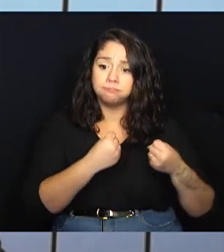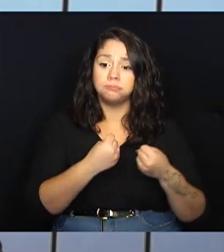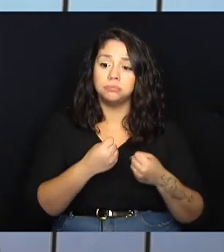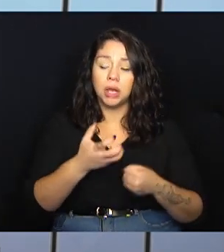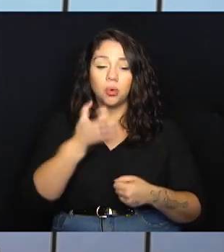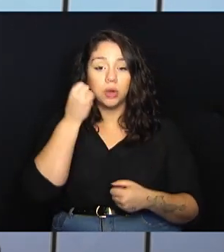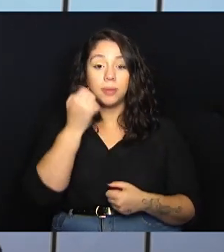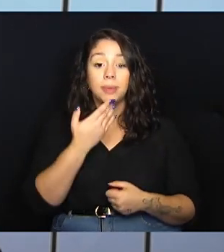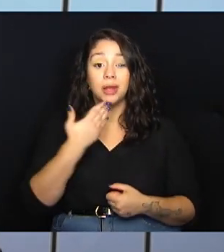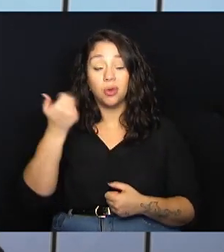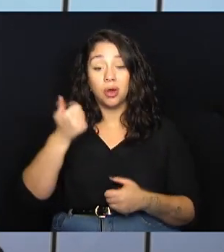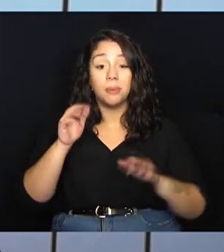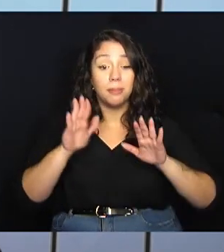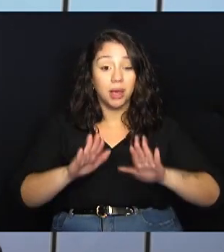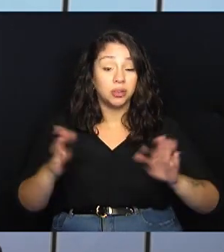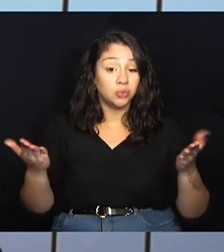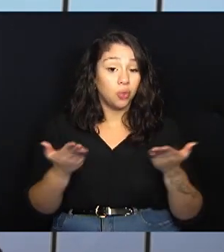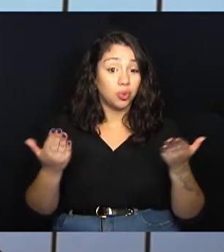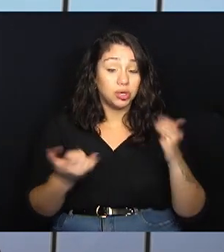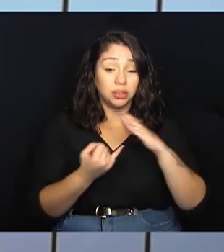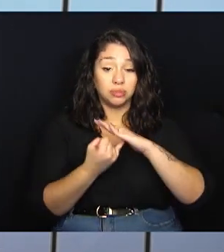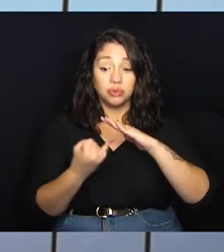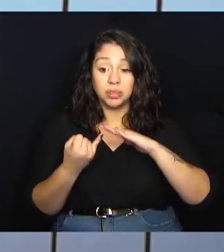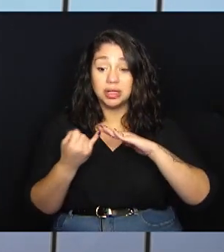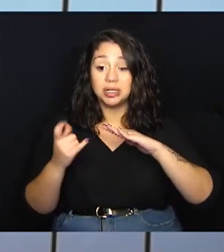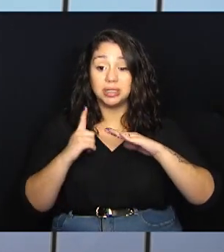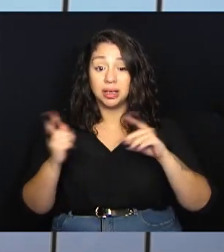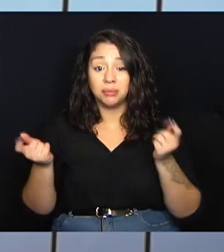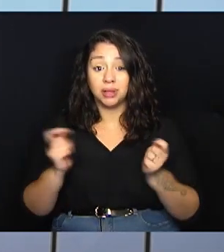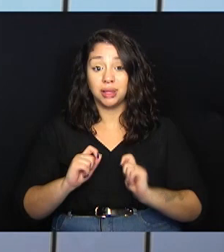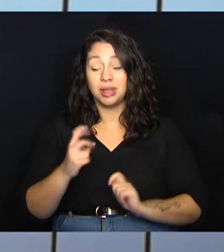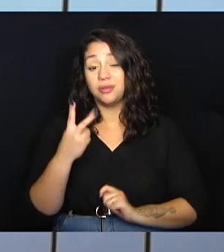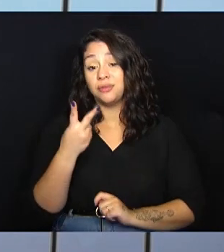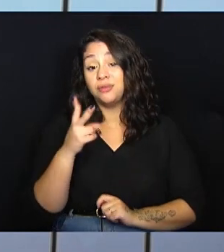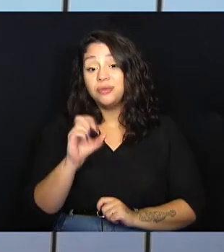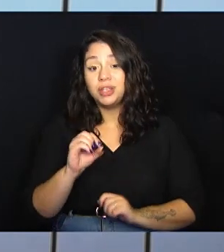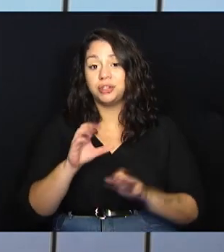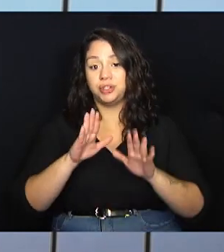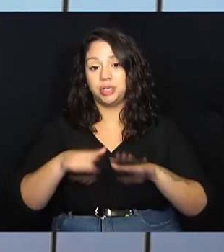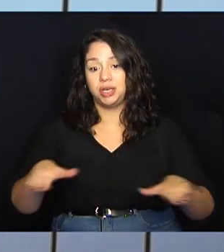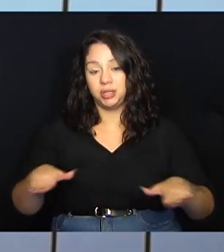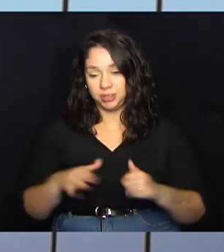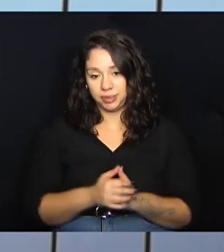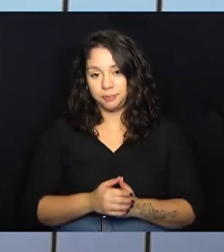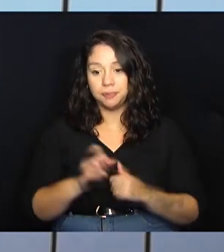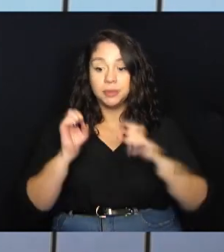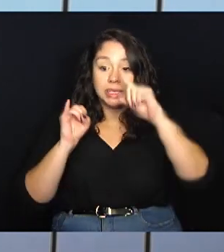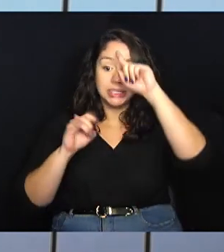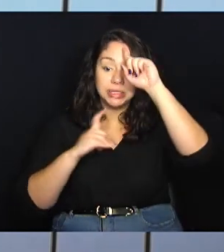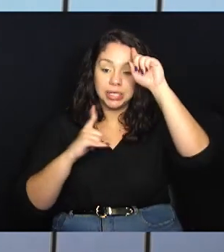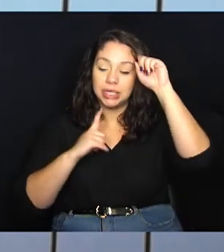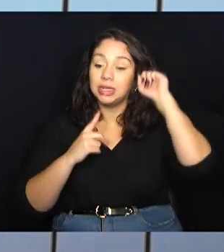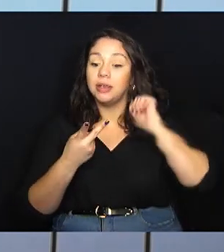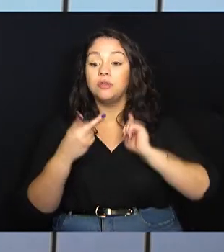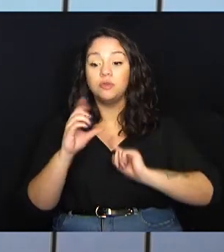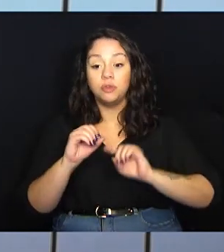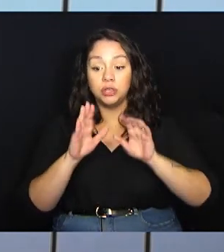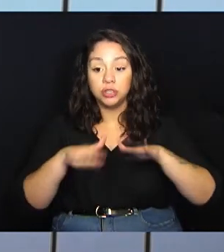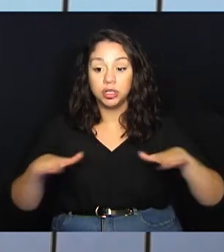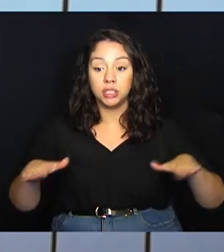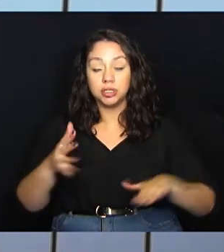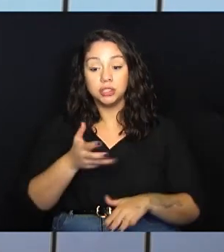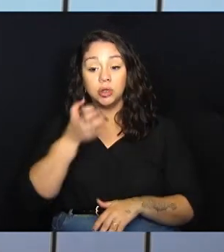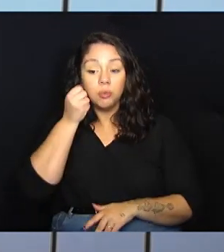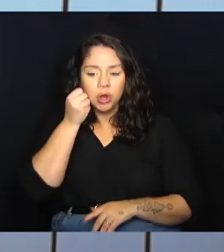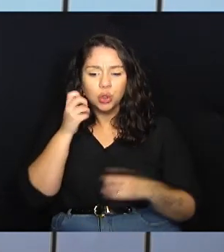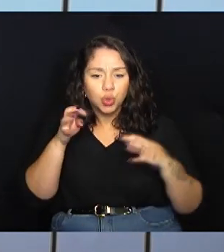um abrigo hoje, ele tem capacidade para 20 crianças. Então, se nós temos 20 crianças em acolhimento,